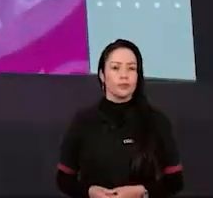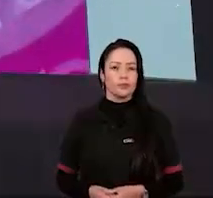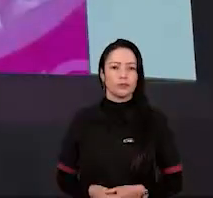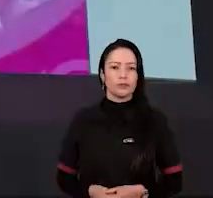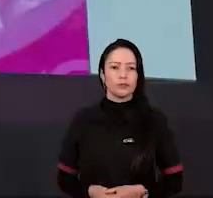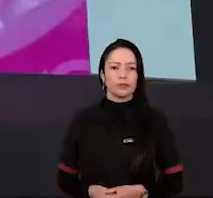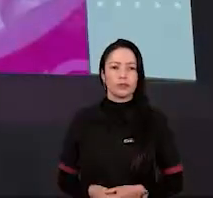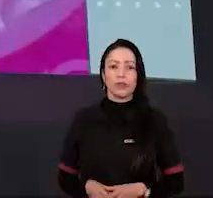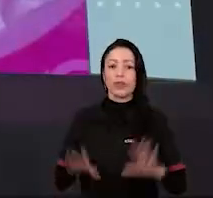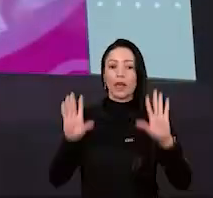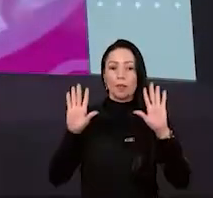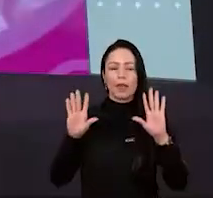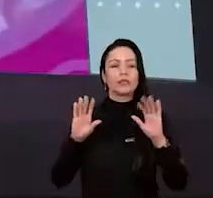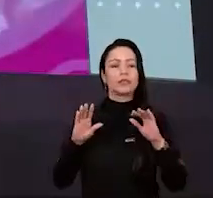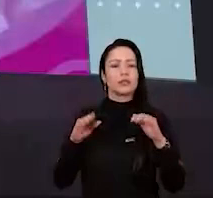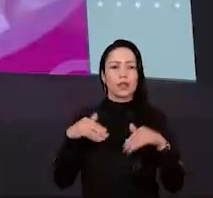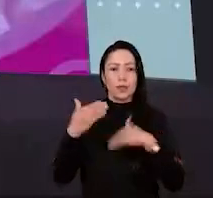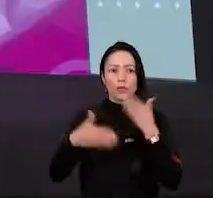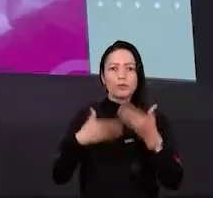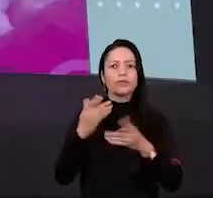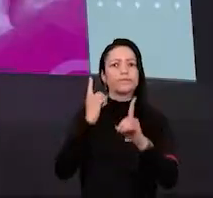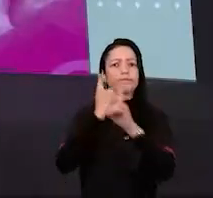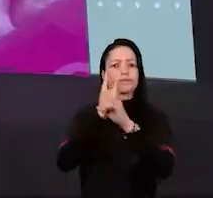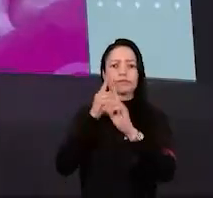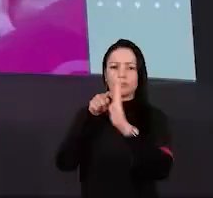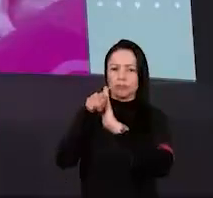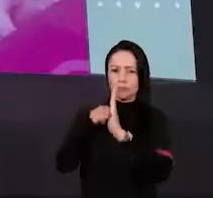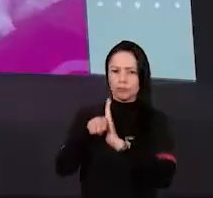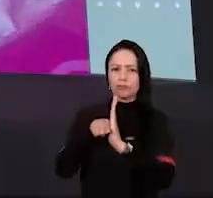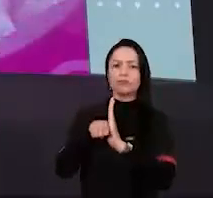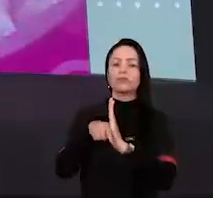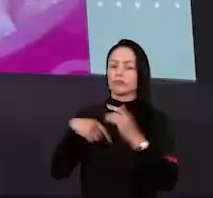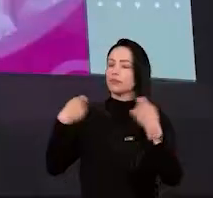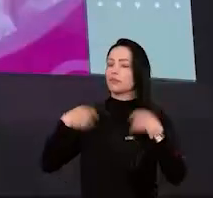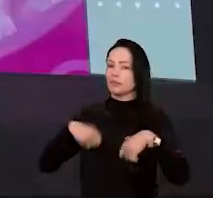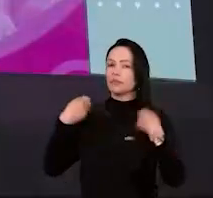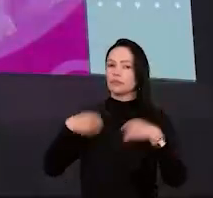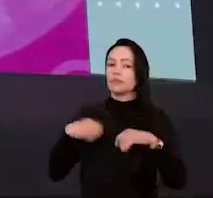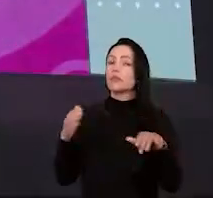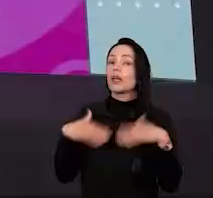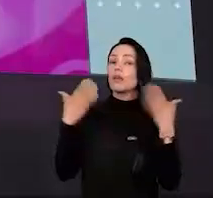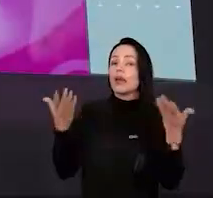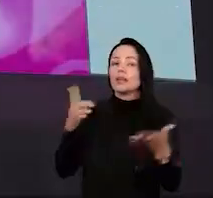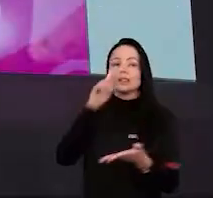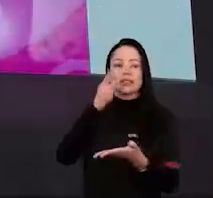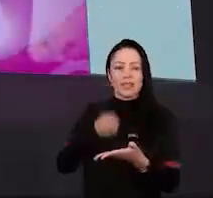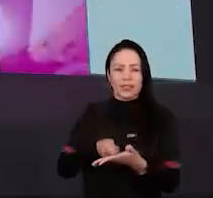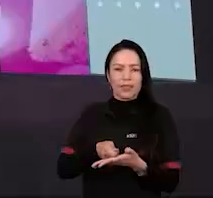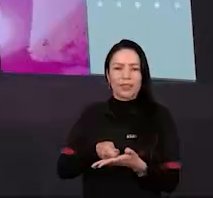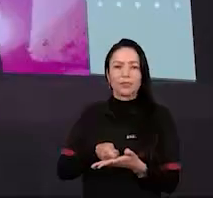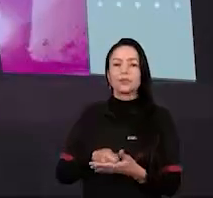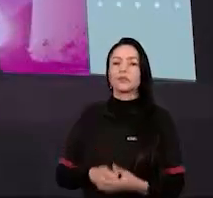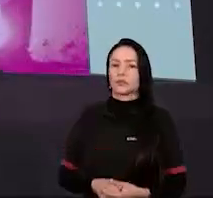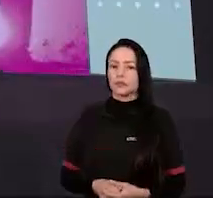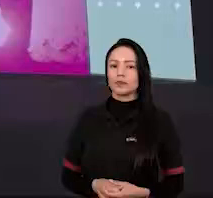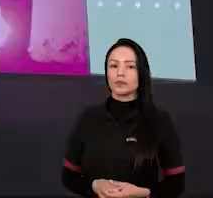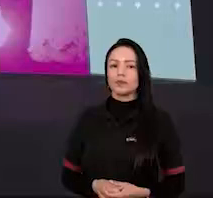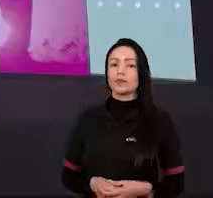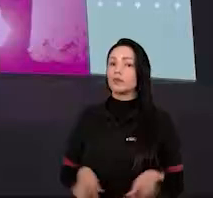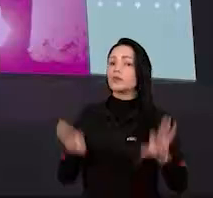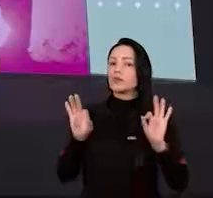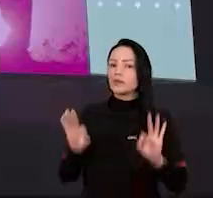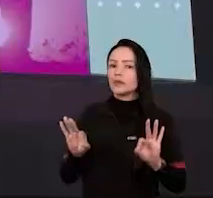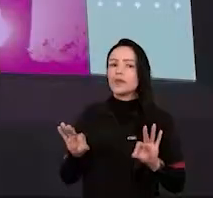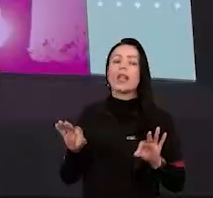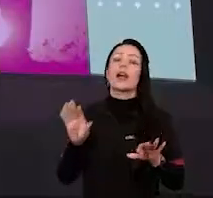Mas nessas orelhas eu ainda preciso examinar. E quais exames você optaria para esses animais? Então, na verdade,